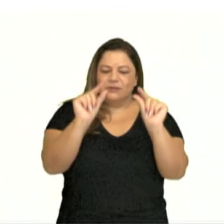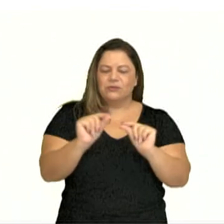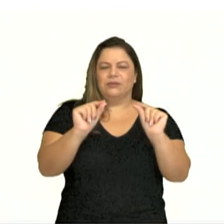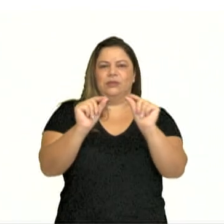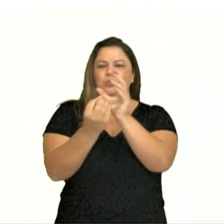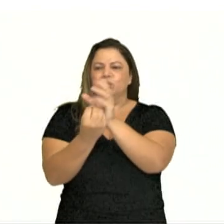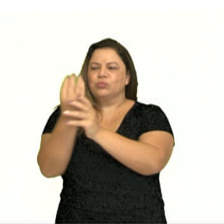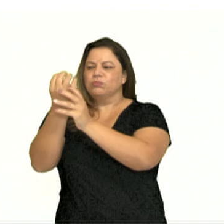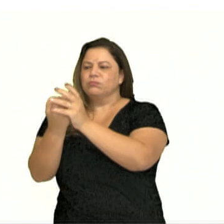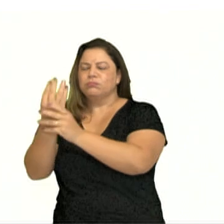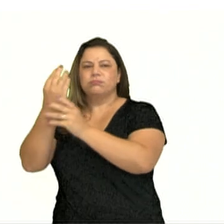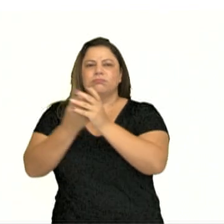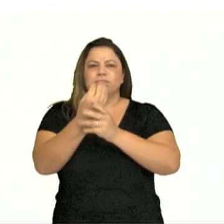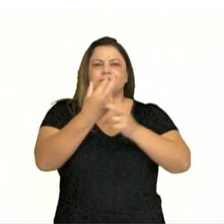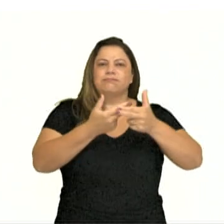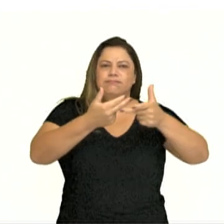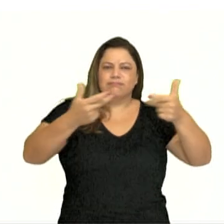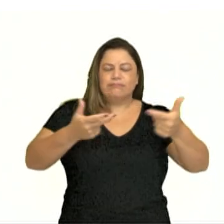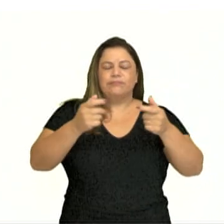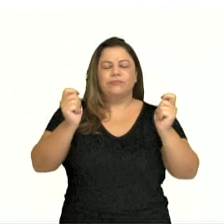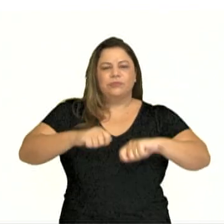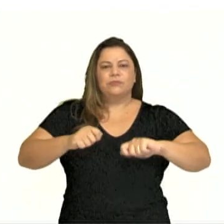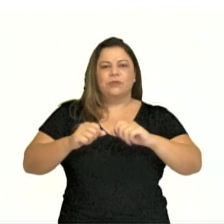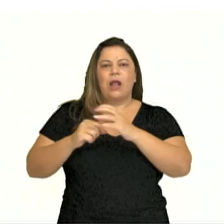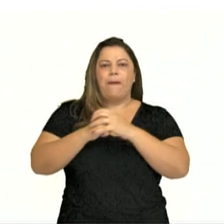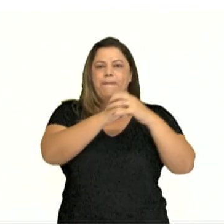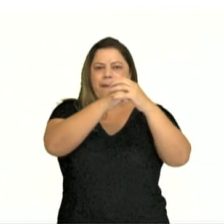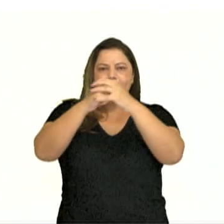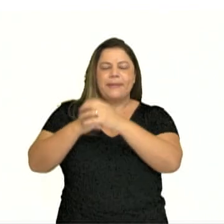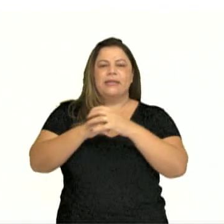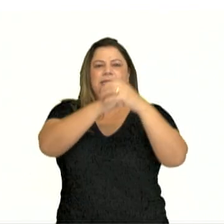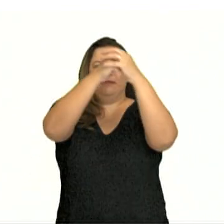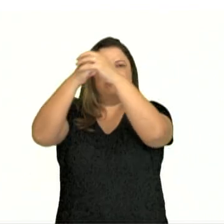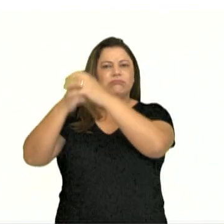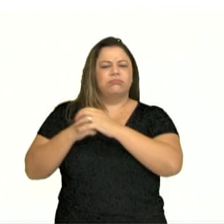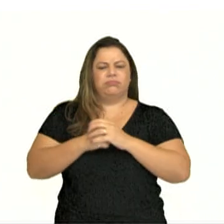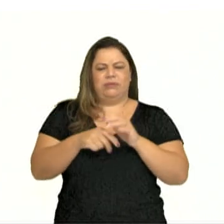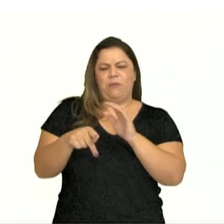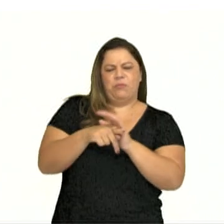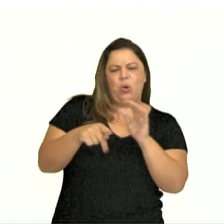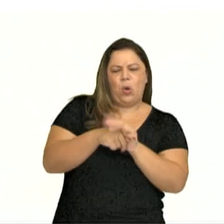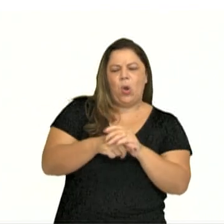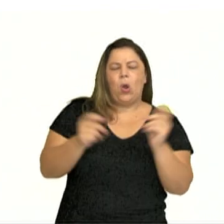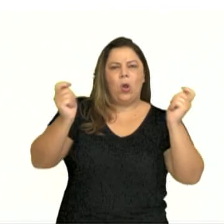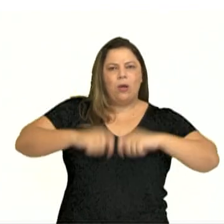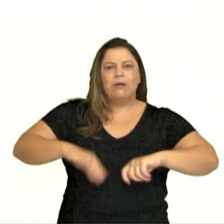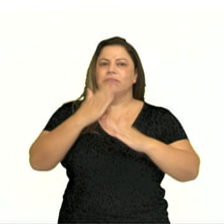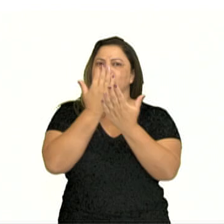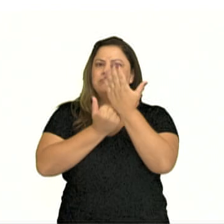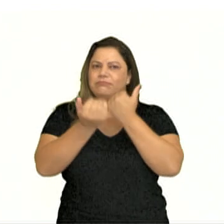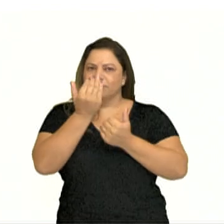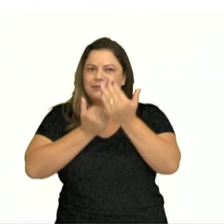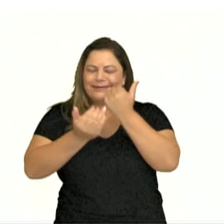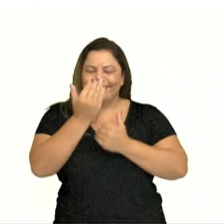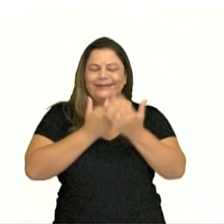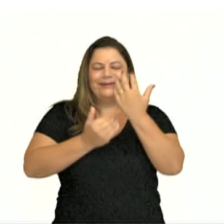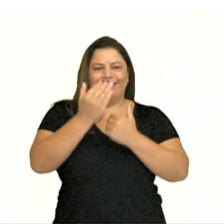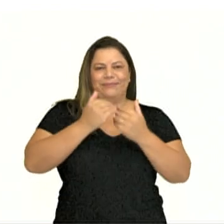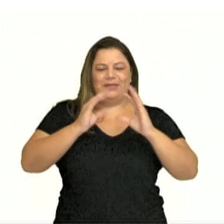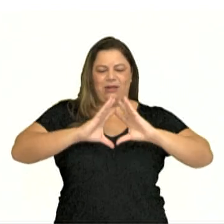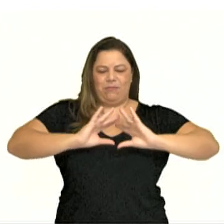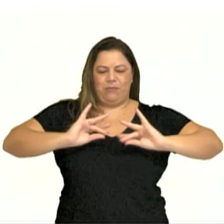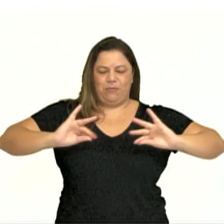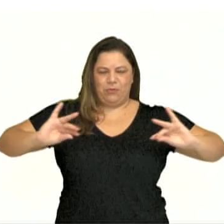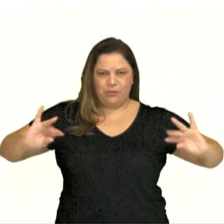produtores. Ao realizar a fotossíntese, eles produzem o seu próprio alimento. Eles convertem a matéria inorgânica